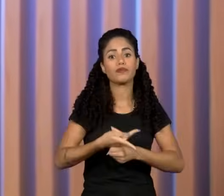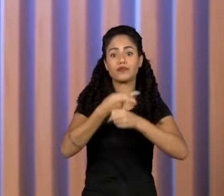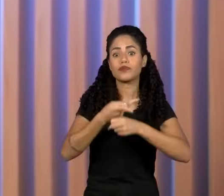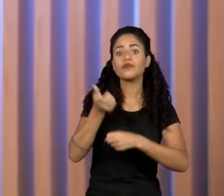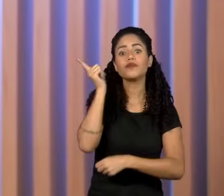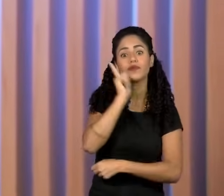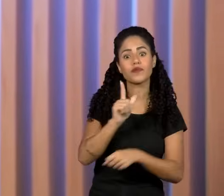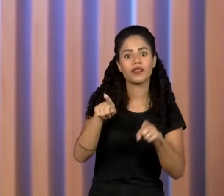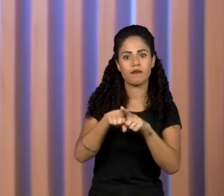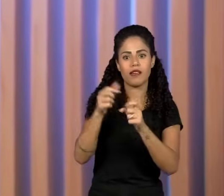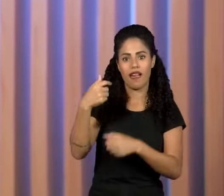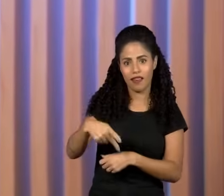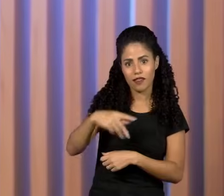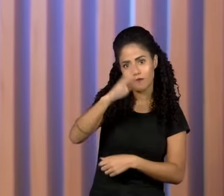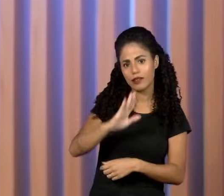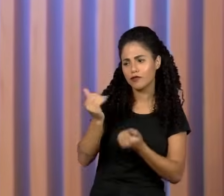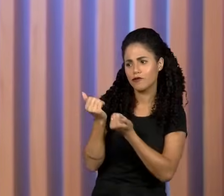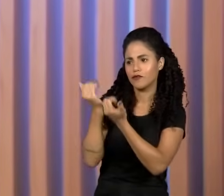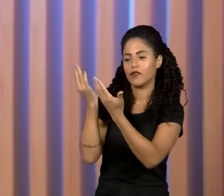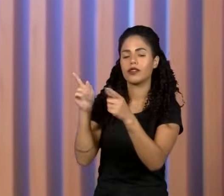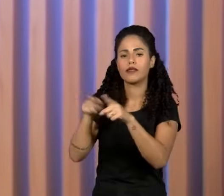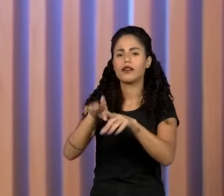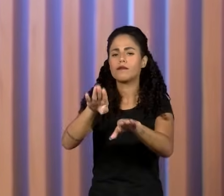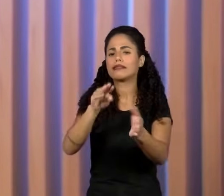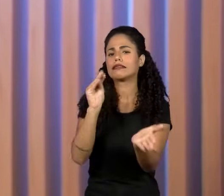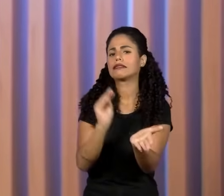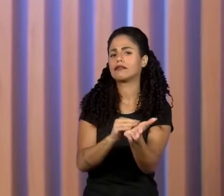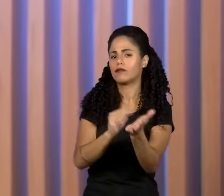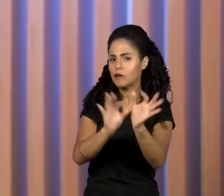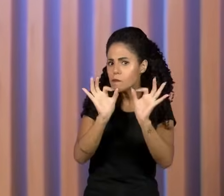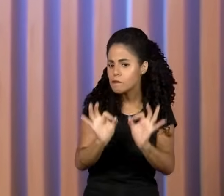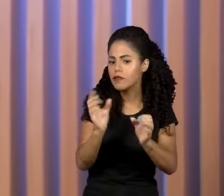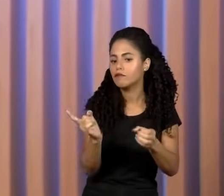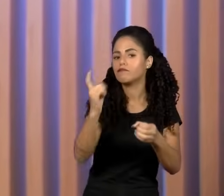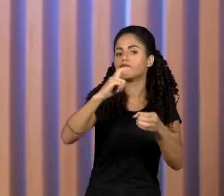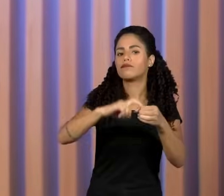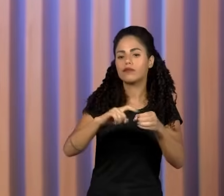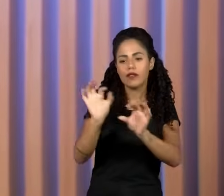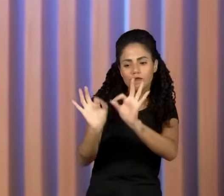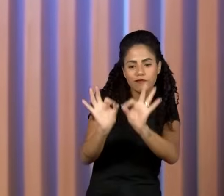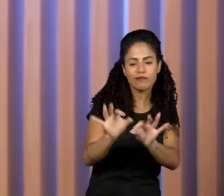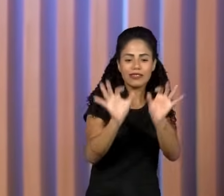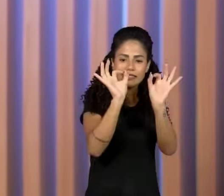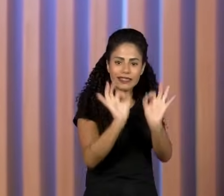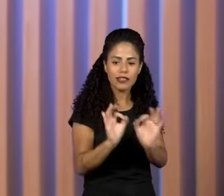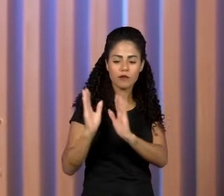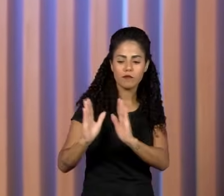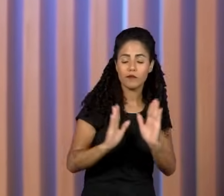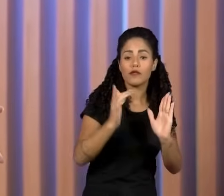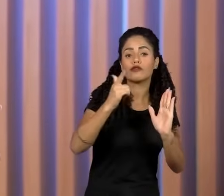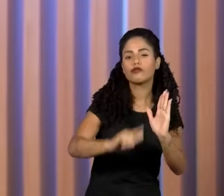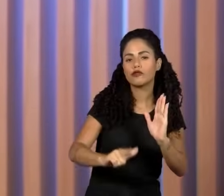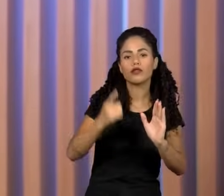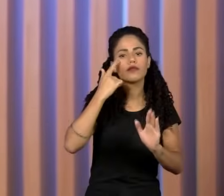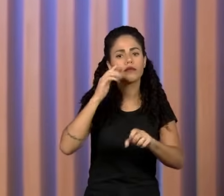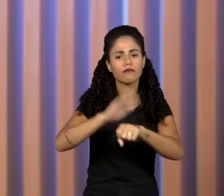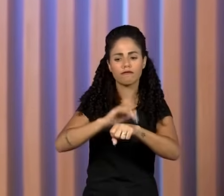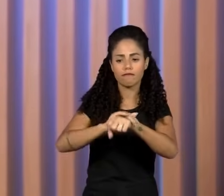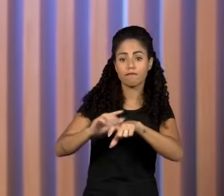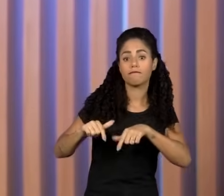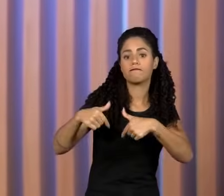aqui e no exterior. Mas falta muito para que essa nova retomada recoloque tudo nos trilhos. E políticas públicas